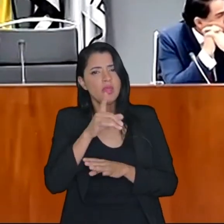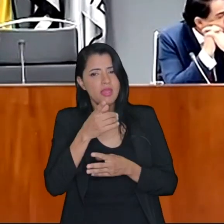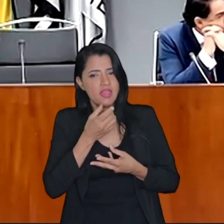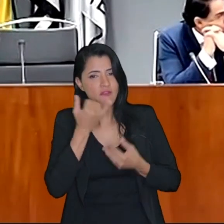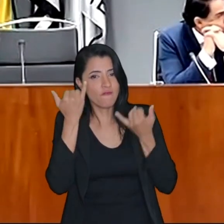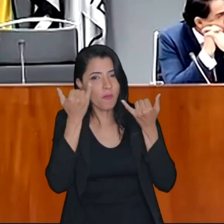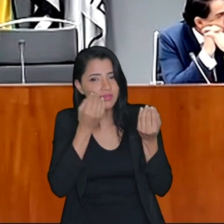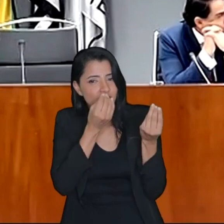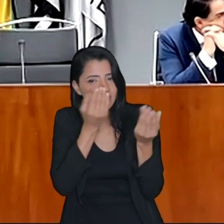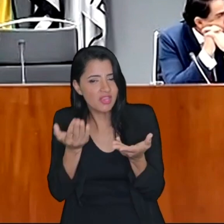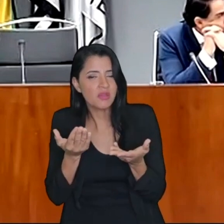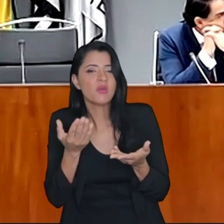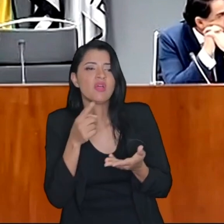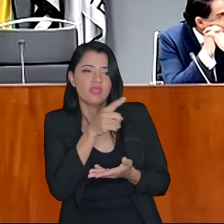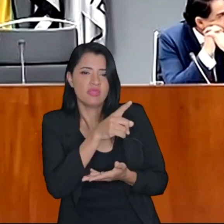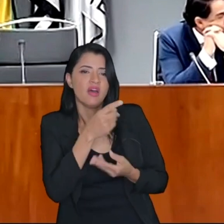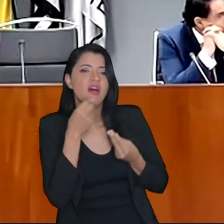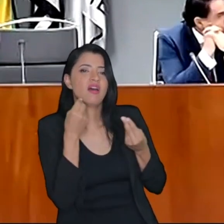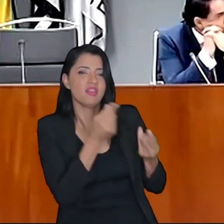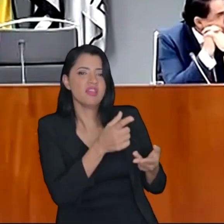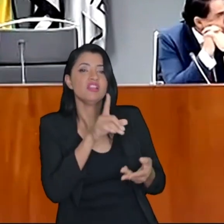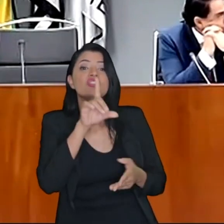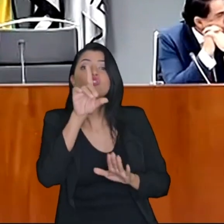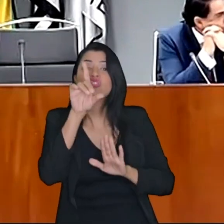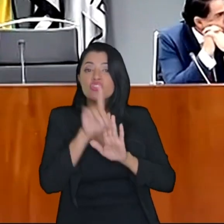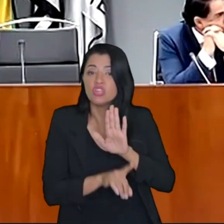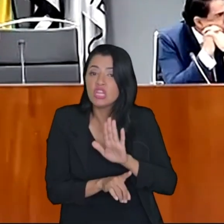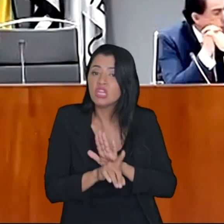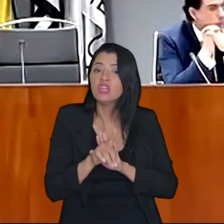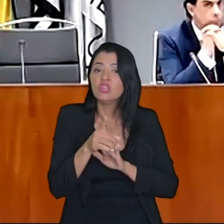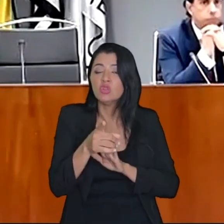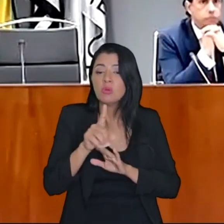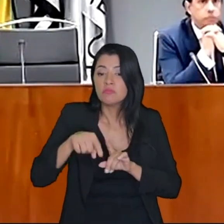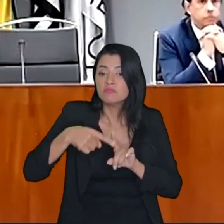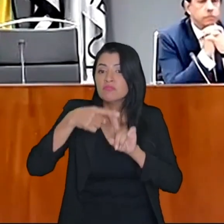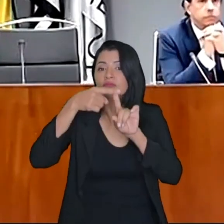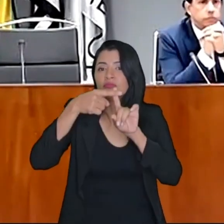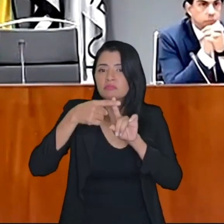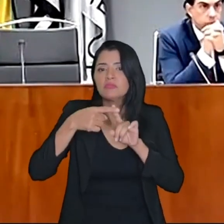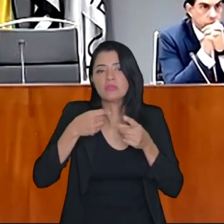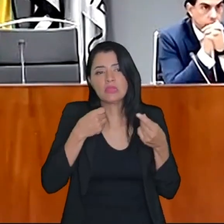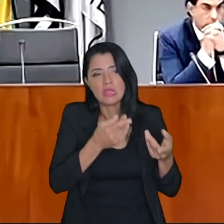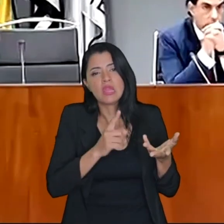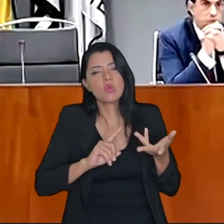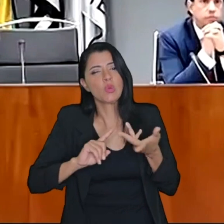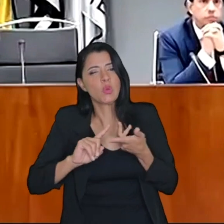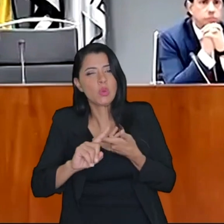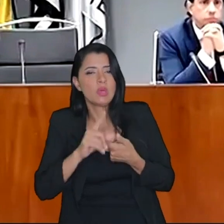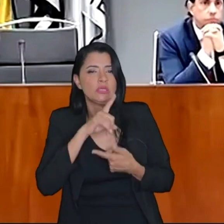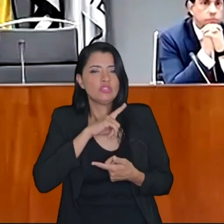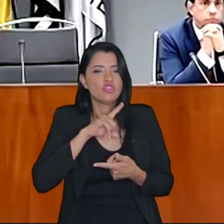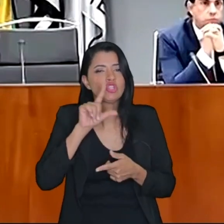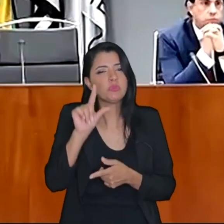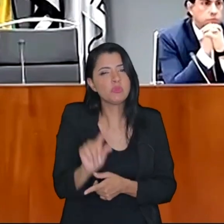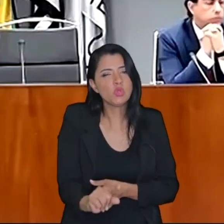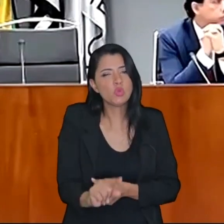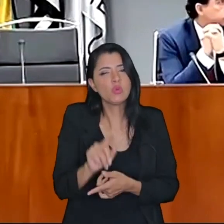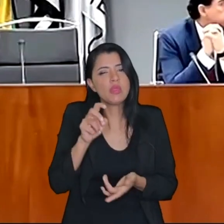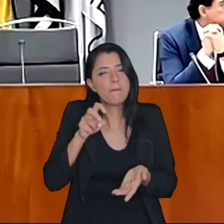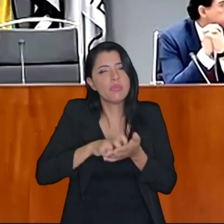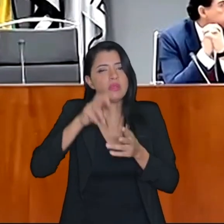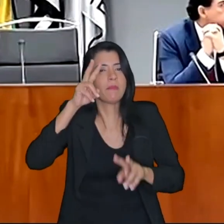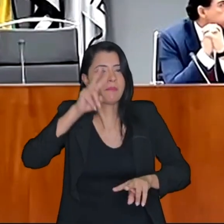entregues dariam direito a ele a um certo benefício, a uma certa quantidade de redução de